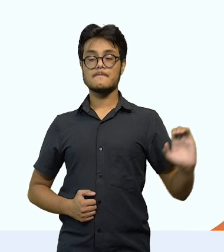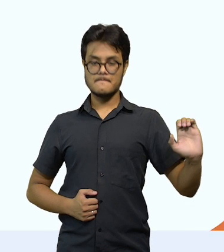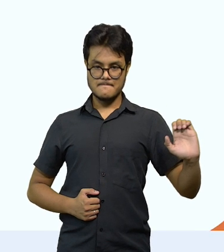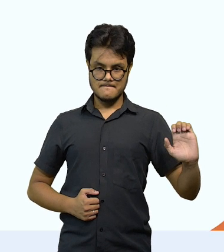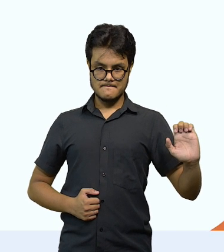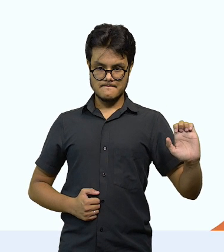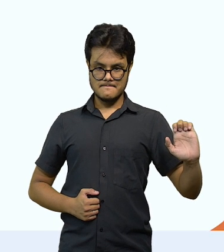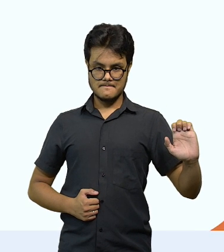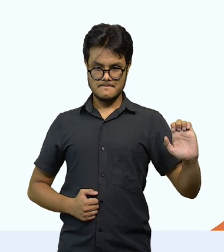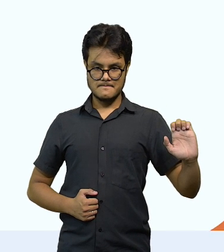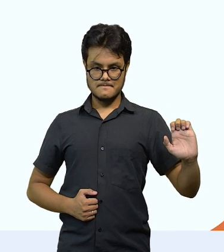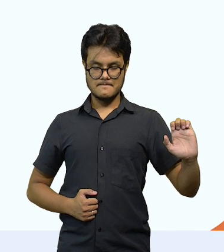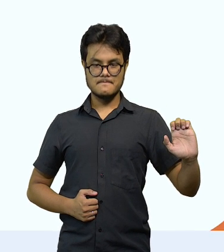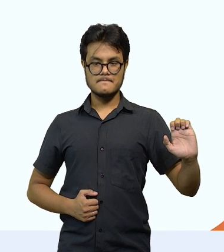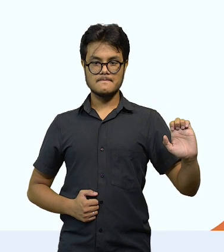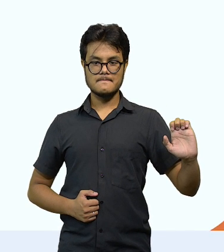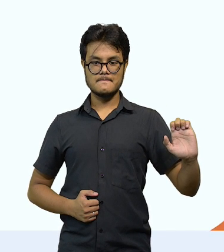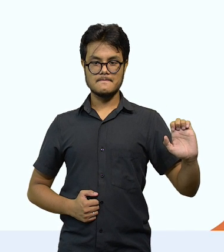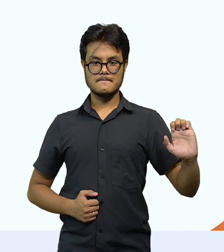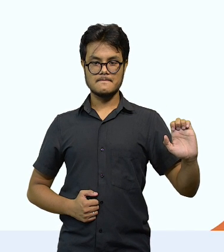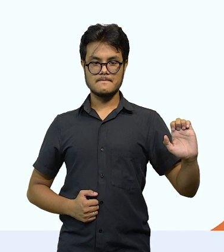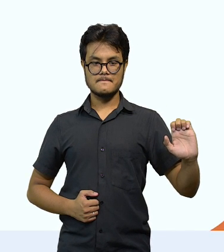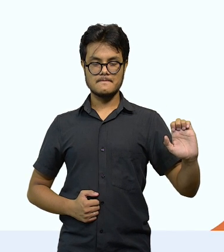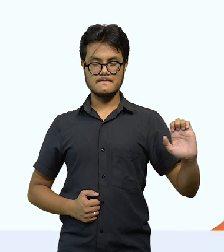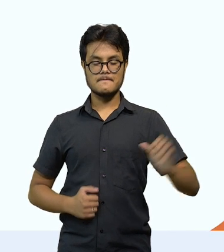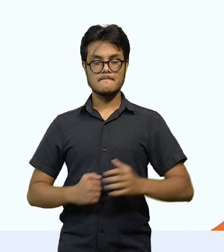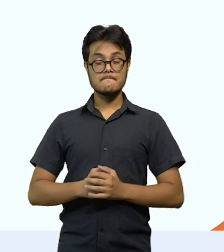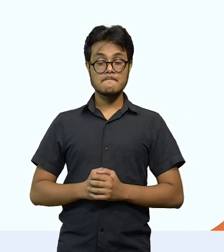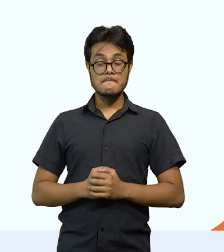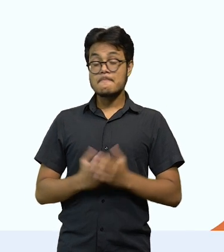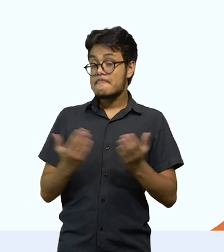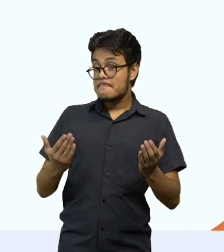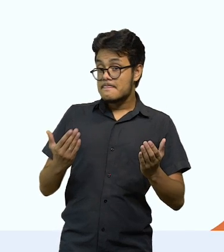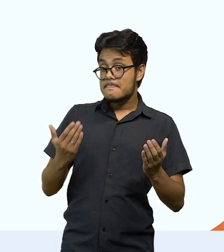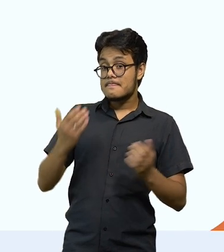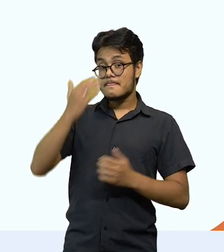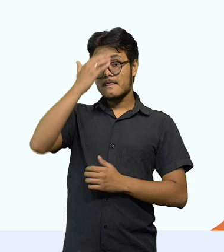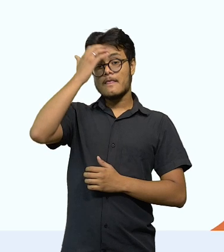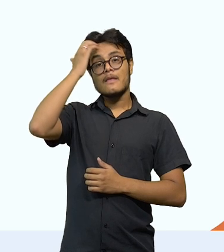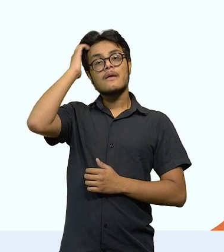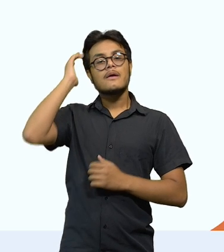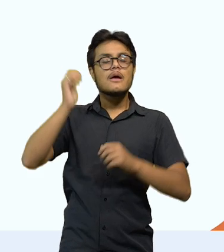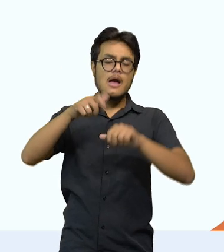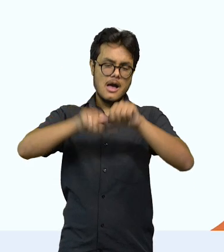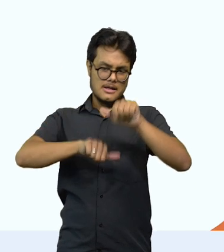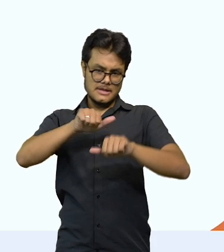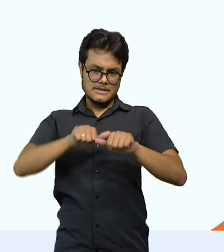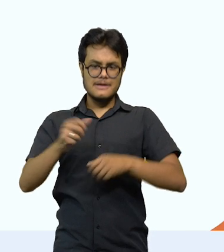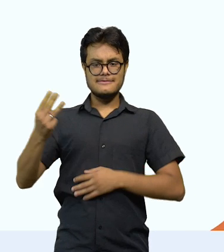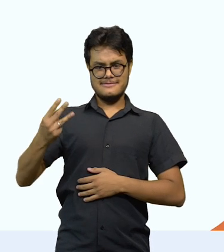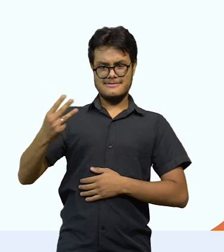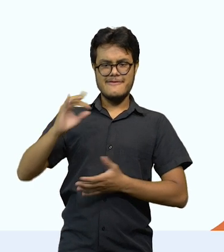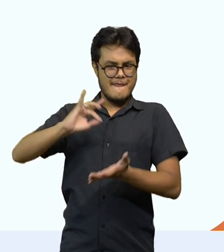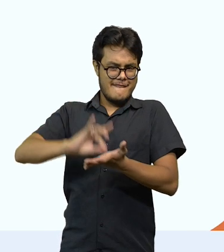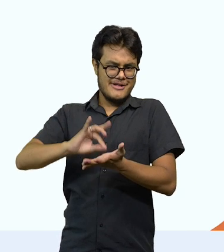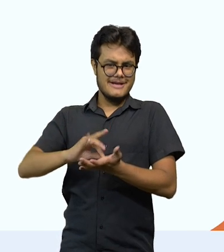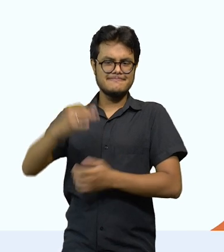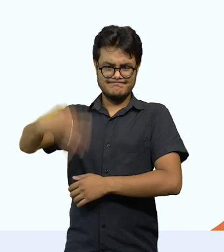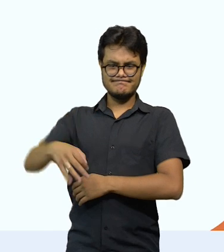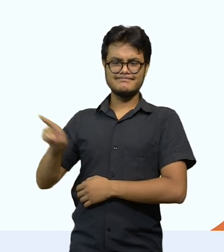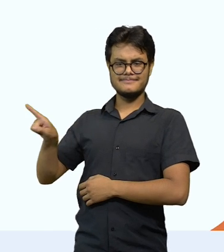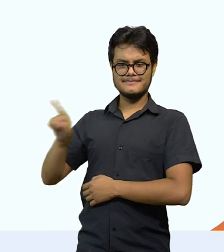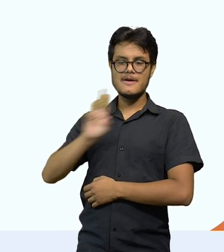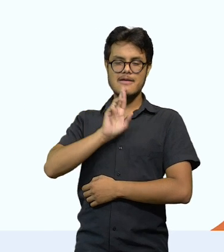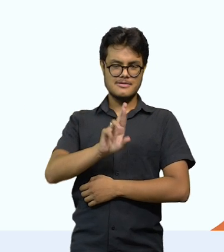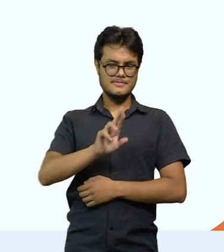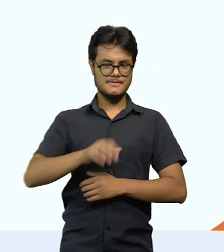apenas, letra E, 1, 2 e 3. Então, como a gente analisou que as 3 são verdadeiras, a resposta correta é